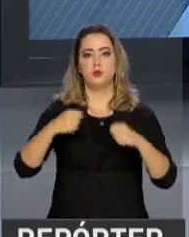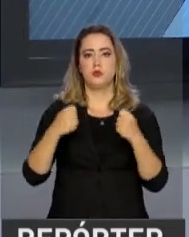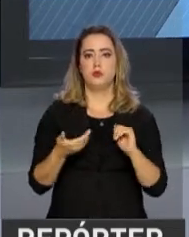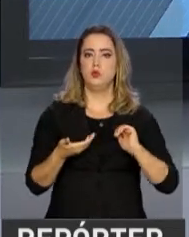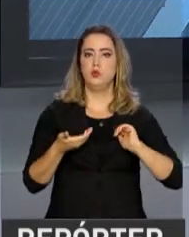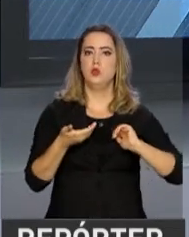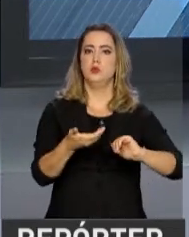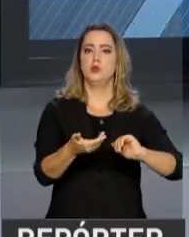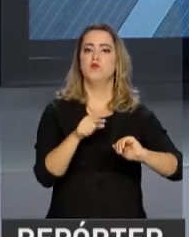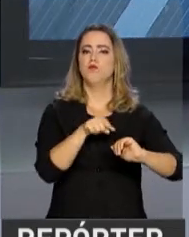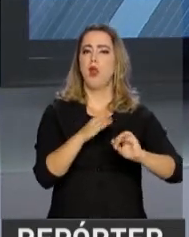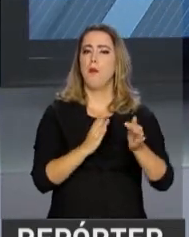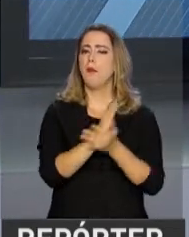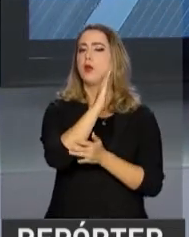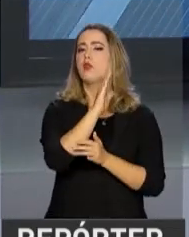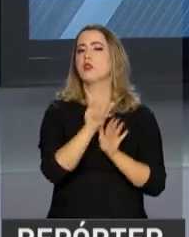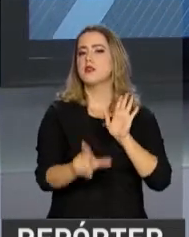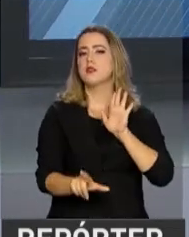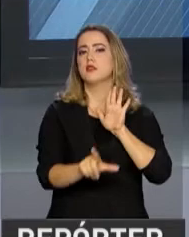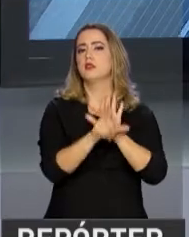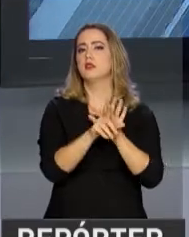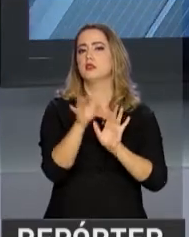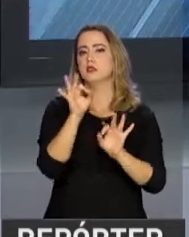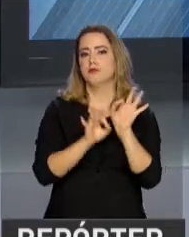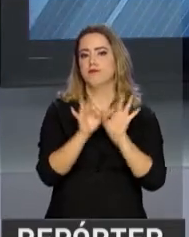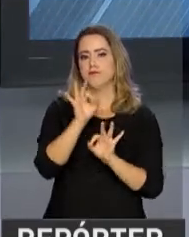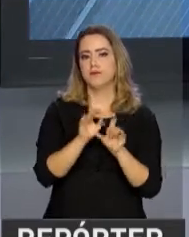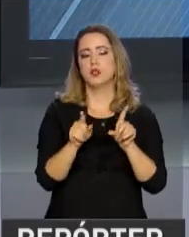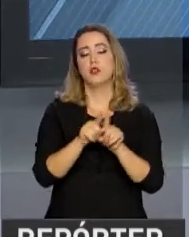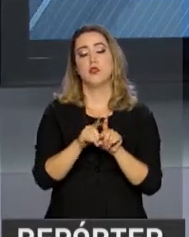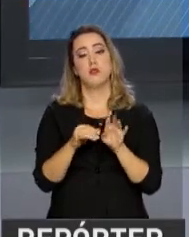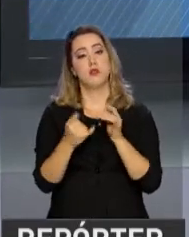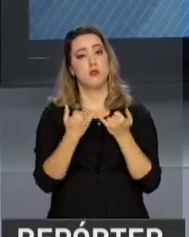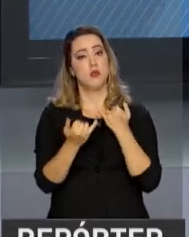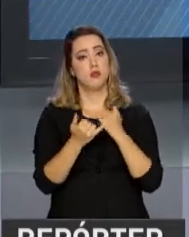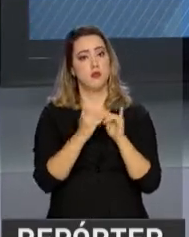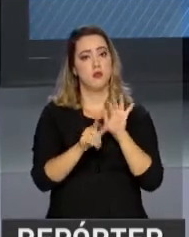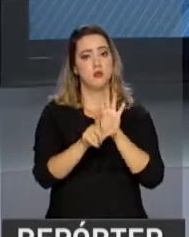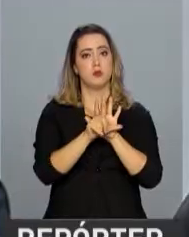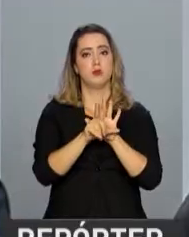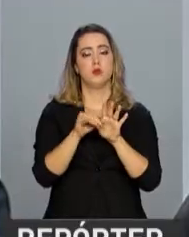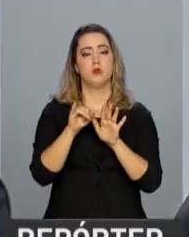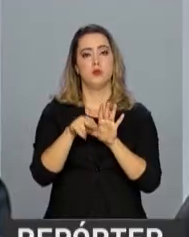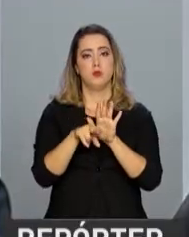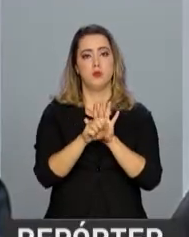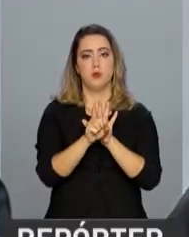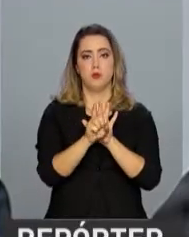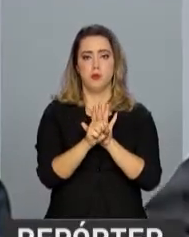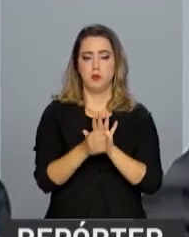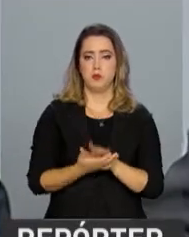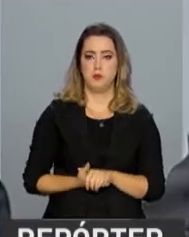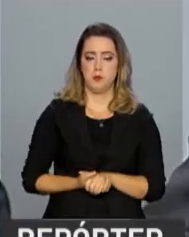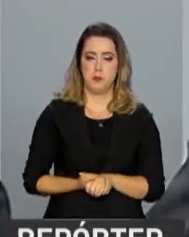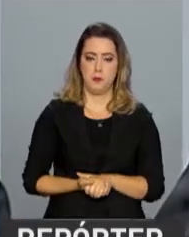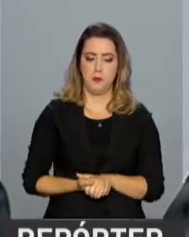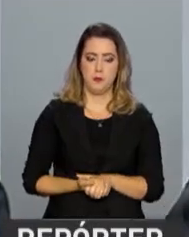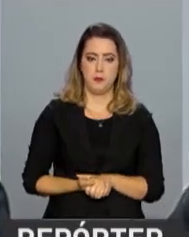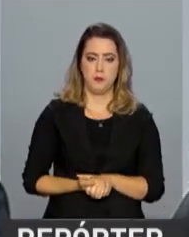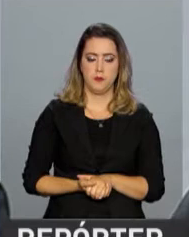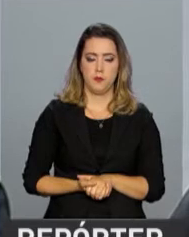congresso aprove medidas estruturantes como por exemplo a reforma da previdência o nosso orçamento